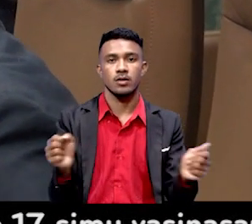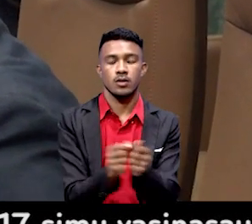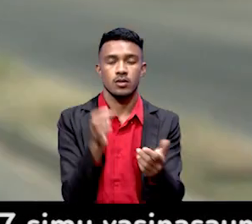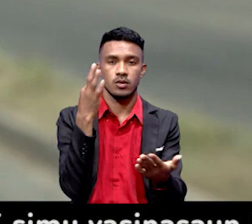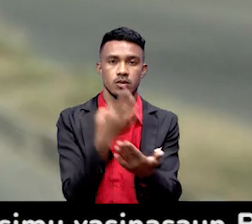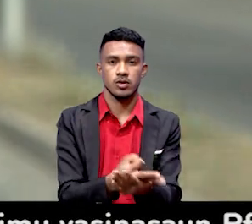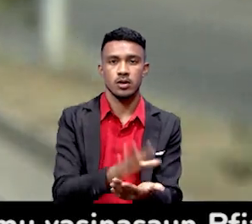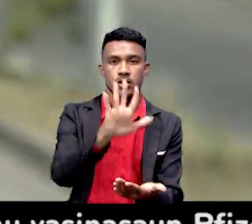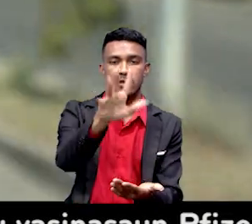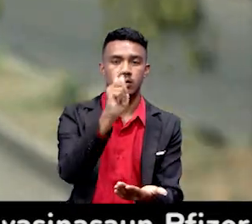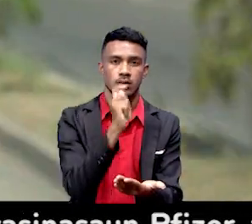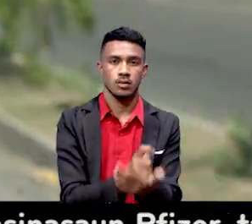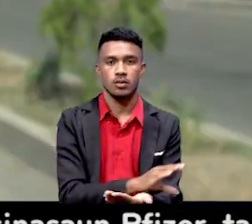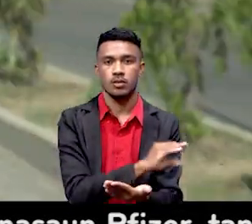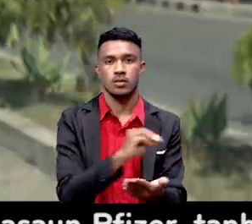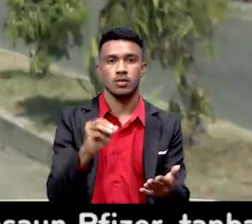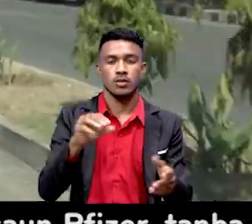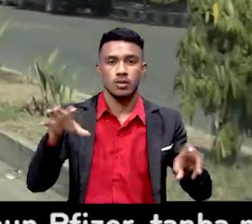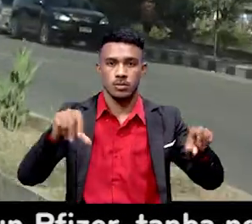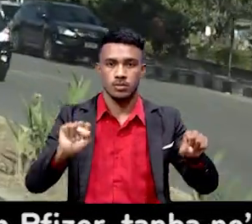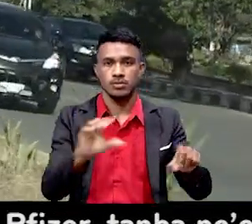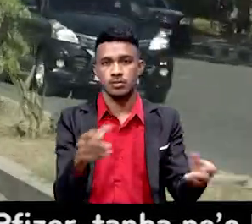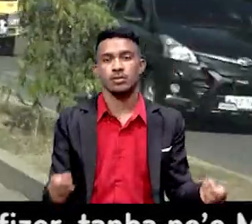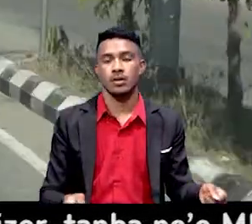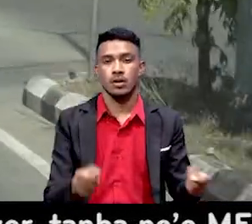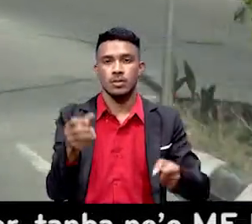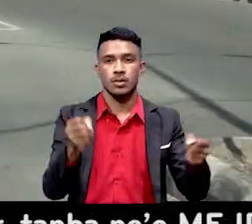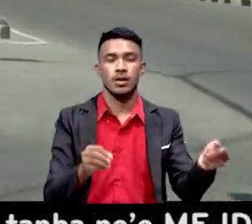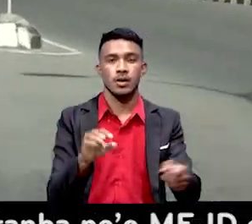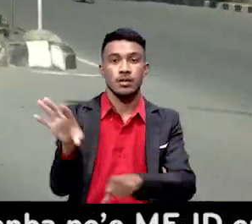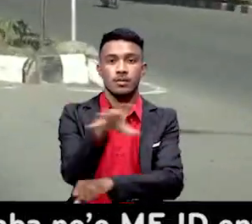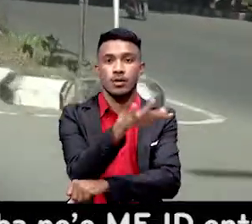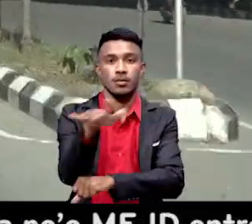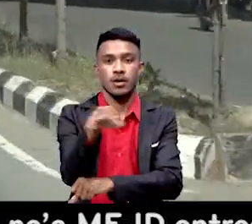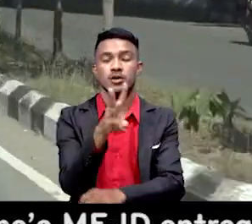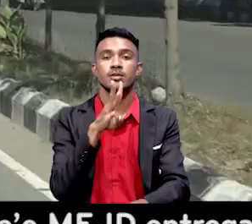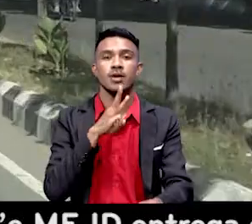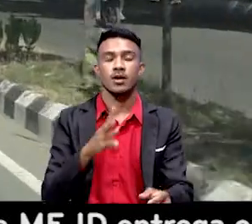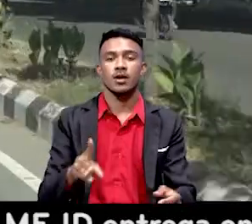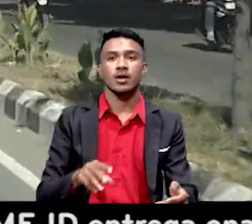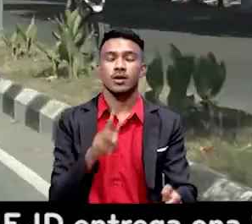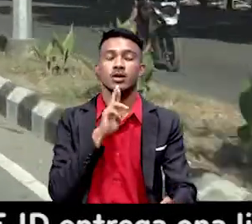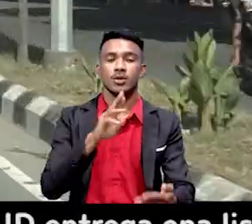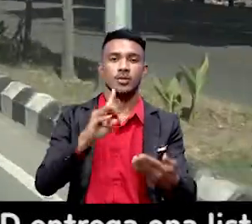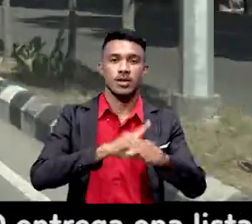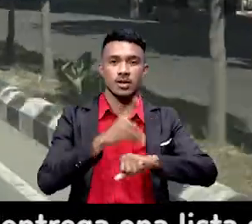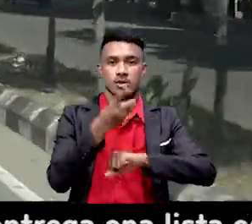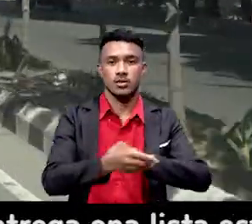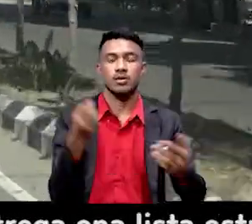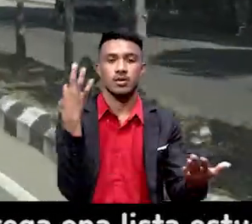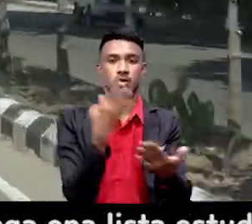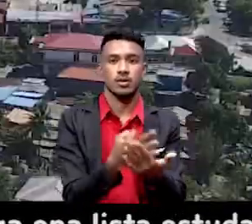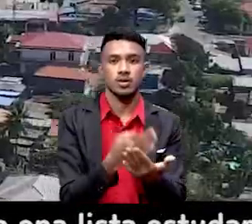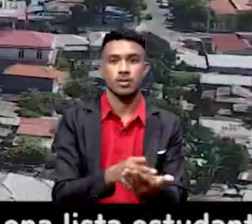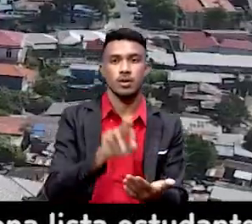tocon lima, aquisição veículo no equipamento para bombeiros, onde responde para desastre, orçamento tocon